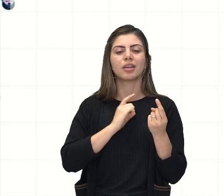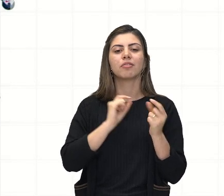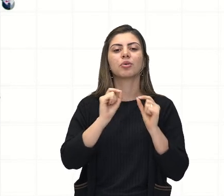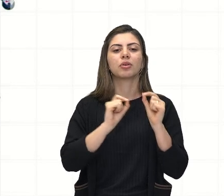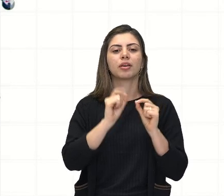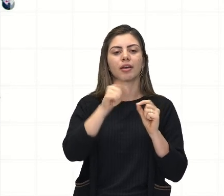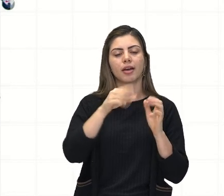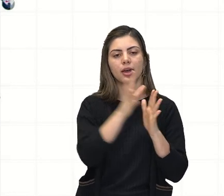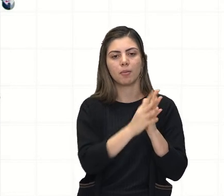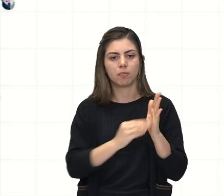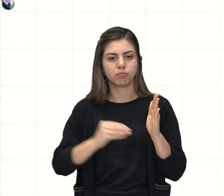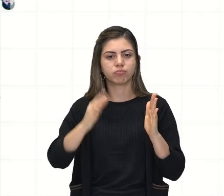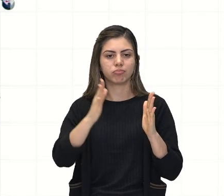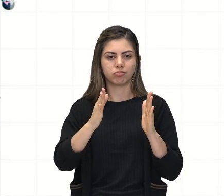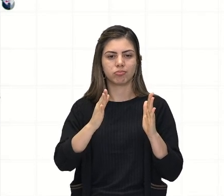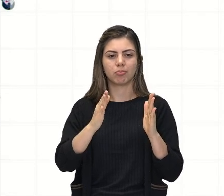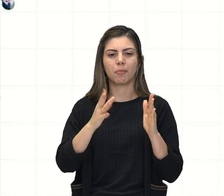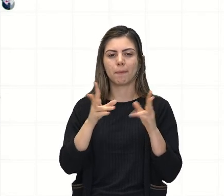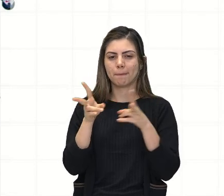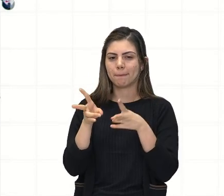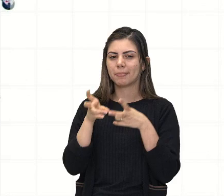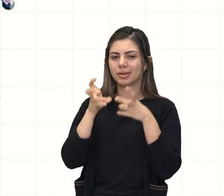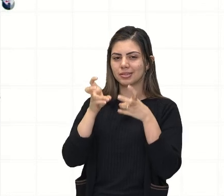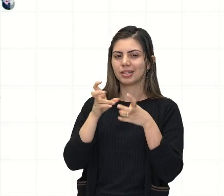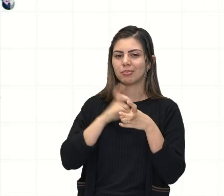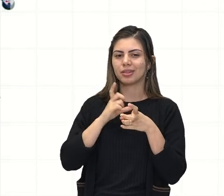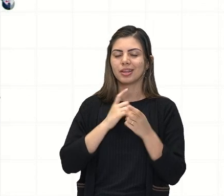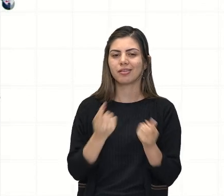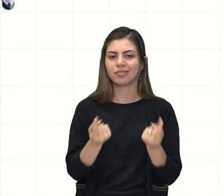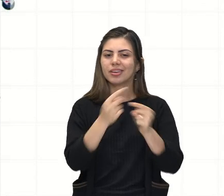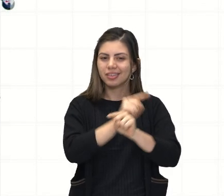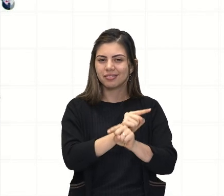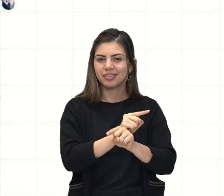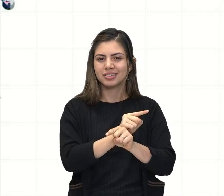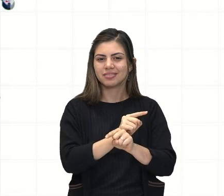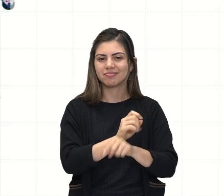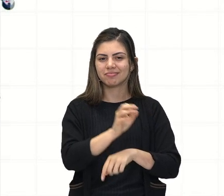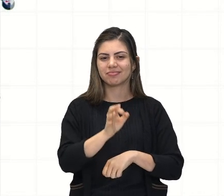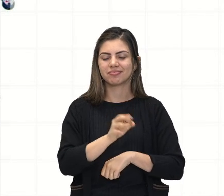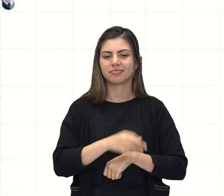toda essa parte aqui, ó, ficou invertida, né?